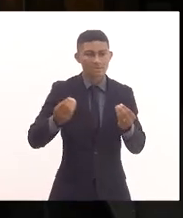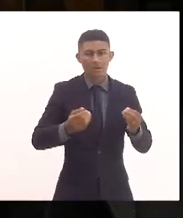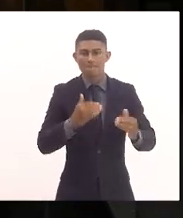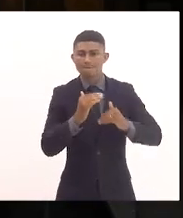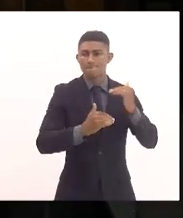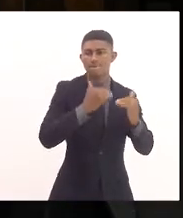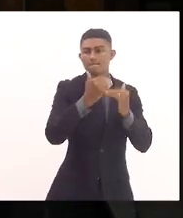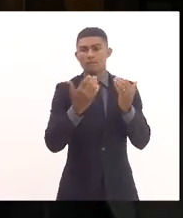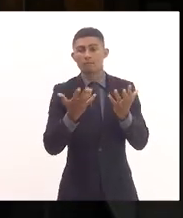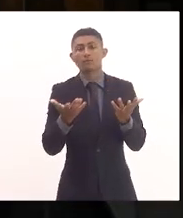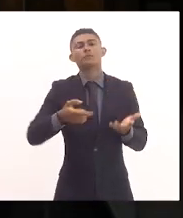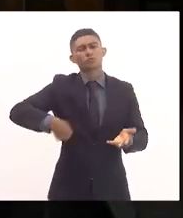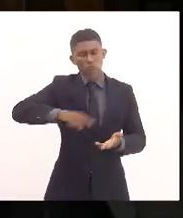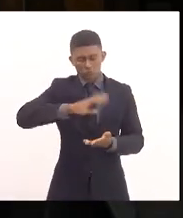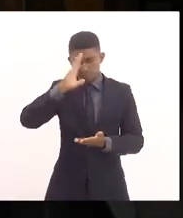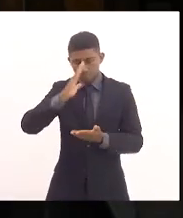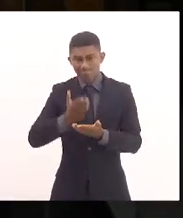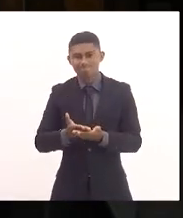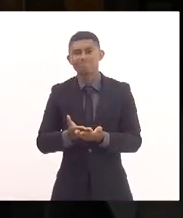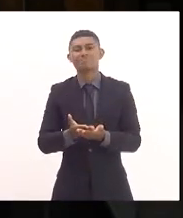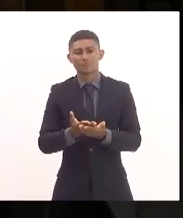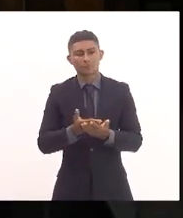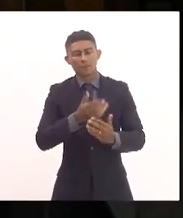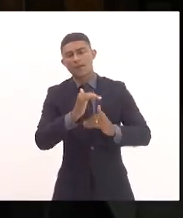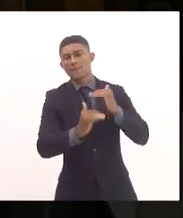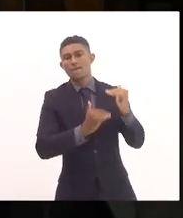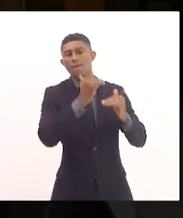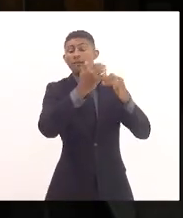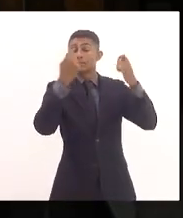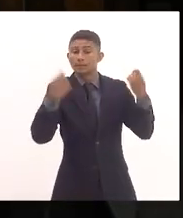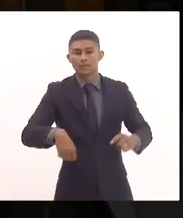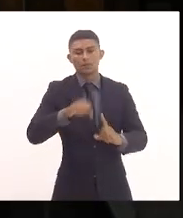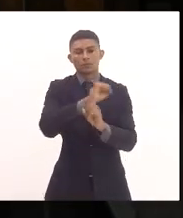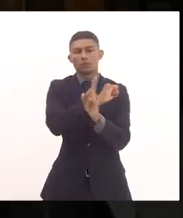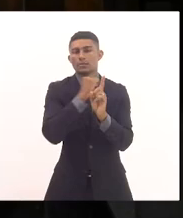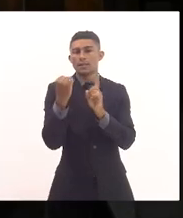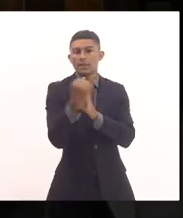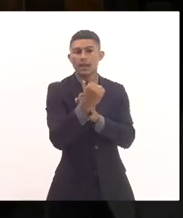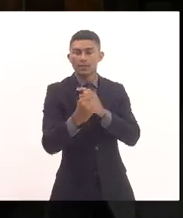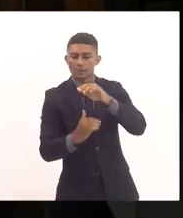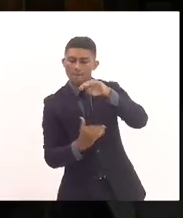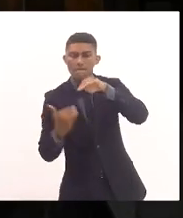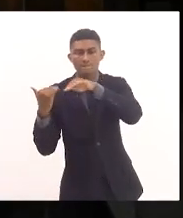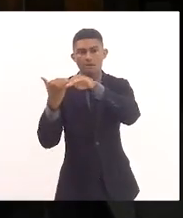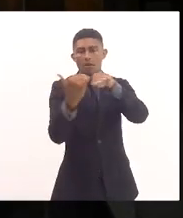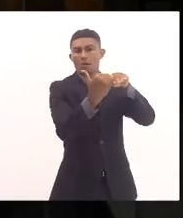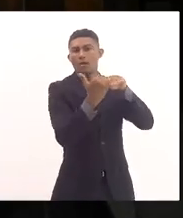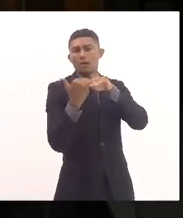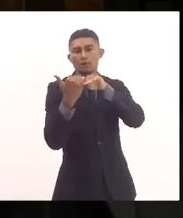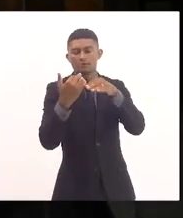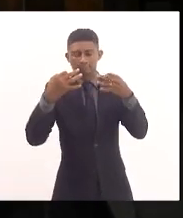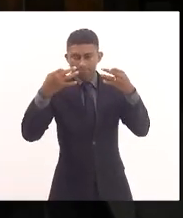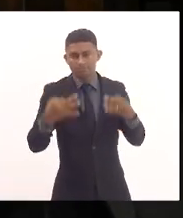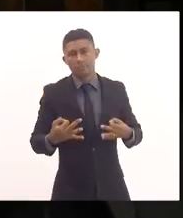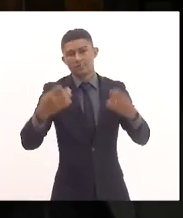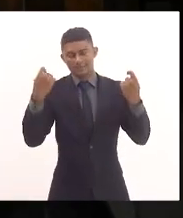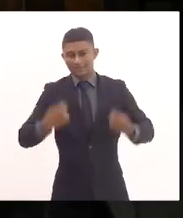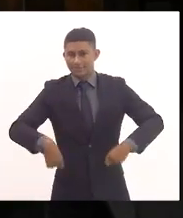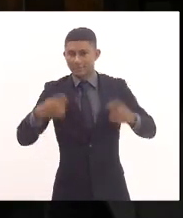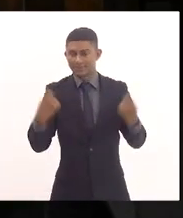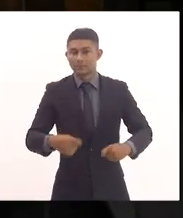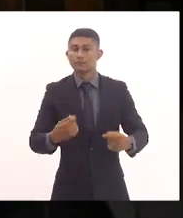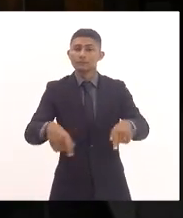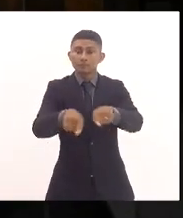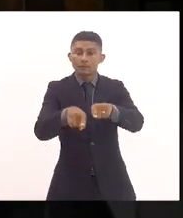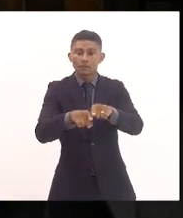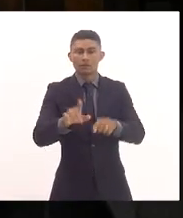acredita que esse desenvolvimento, ele tem que ter equidade social, ele tem que garantir justiça social e ele tem que